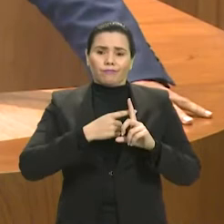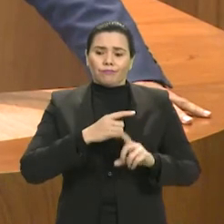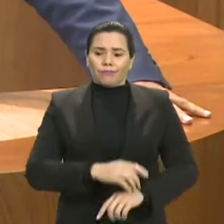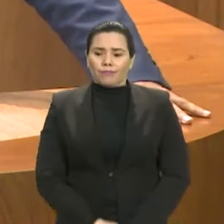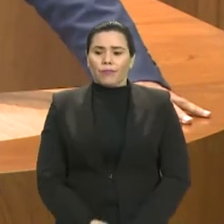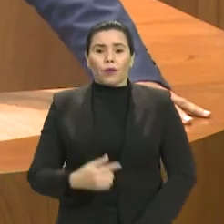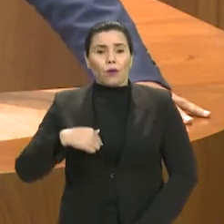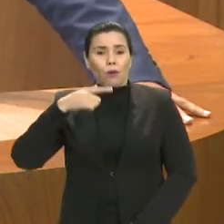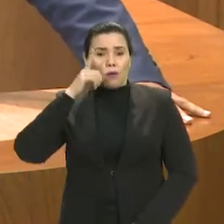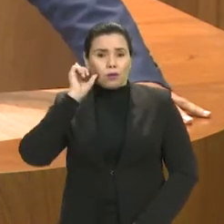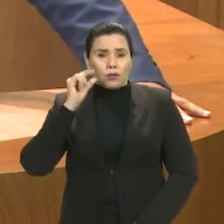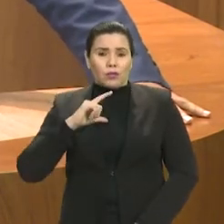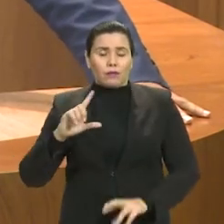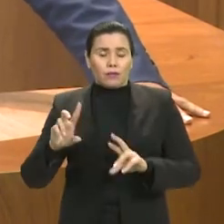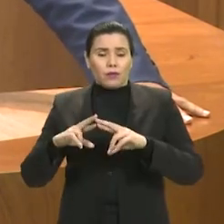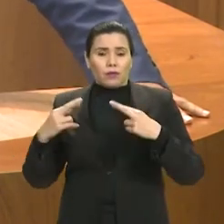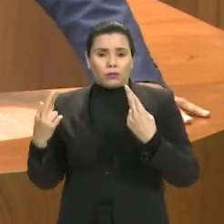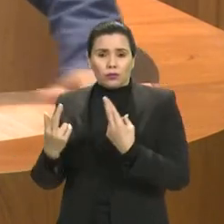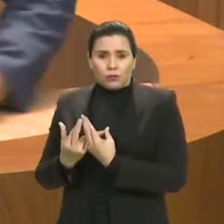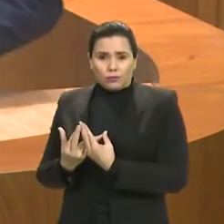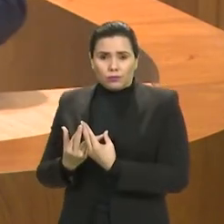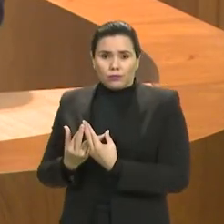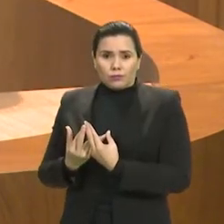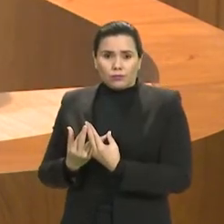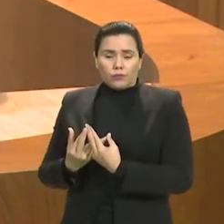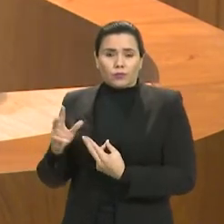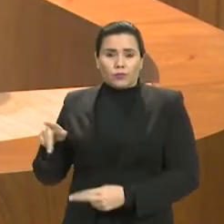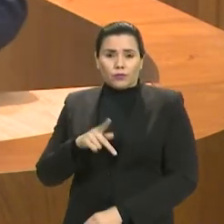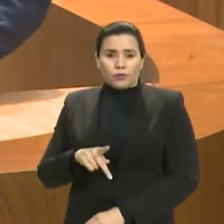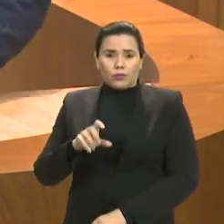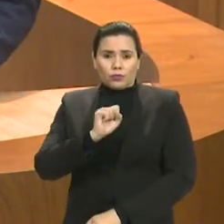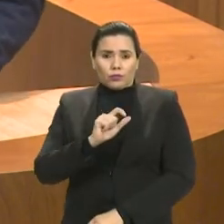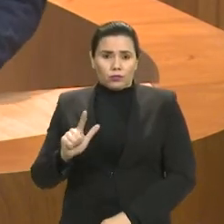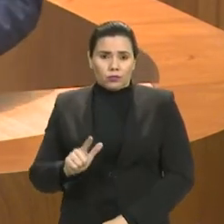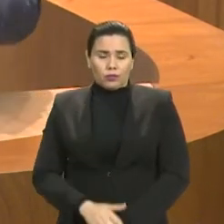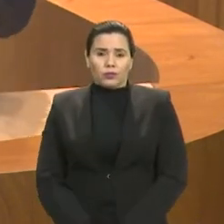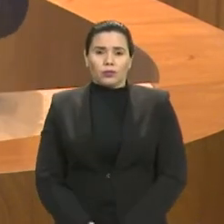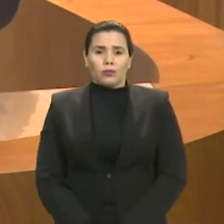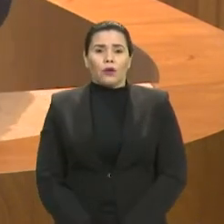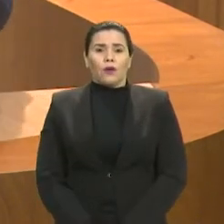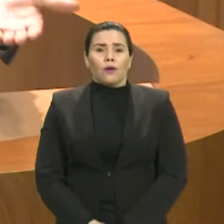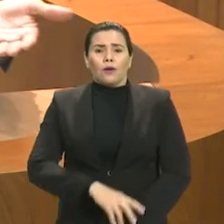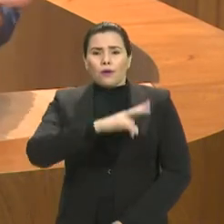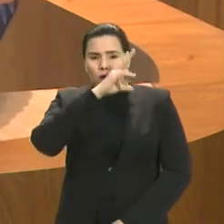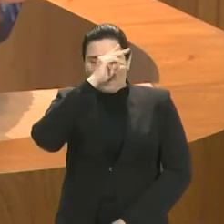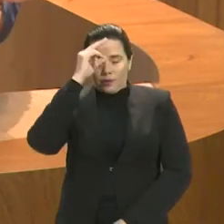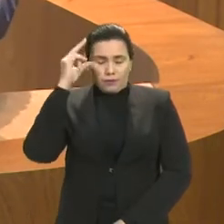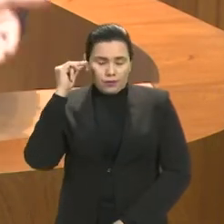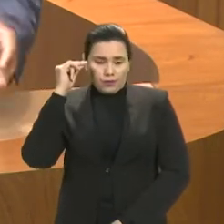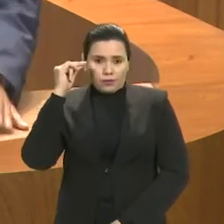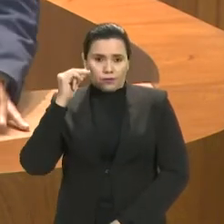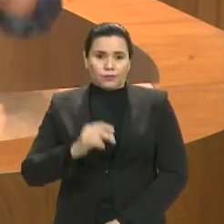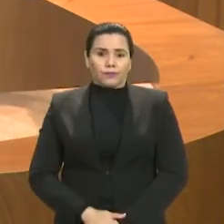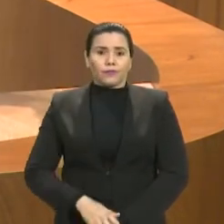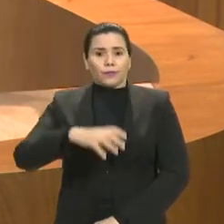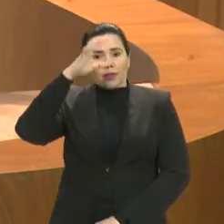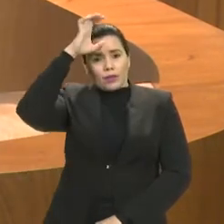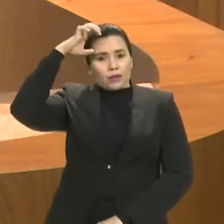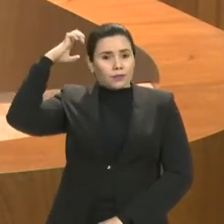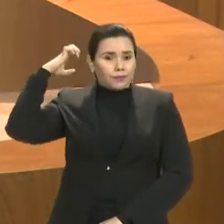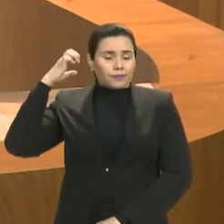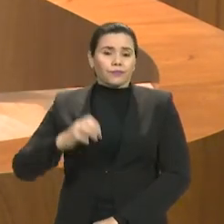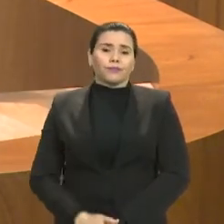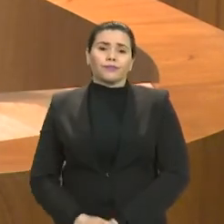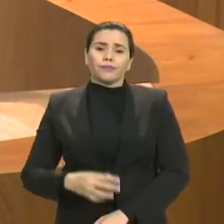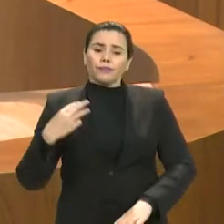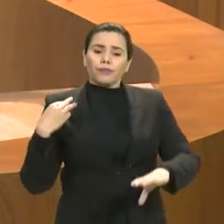Luís. O prefeito Eduardo Bright mandou o projeto para a Câmara. O projeto não contempla todos os professores,